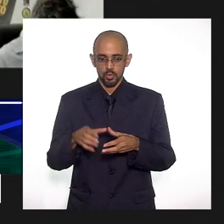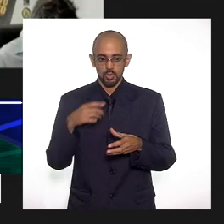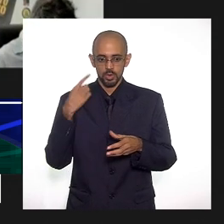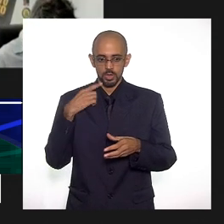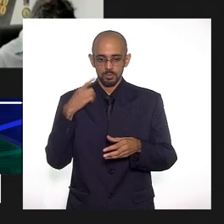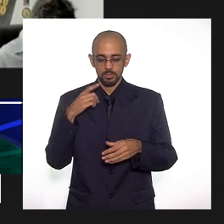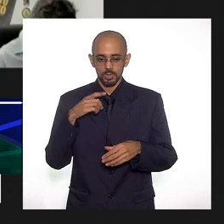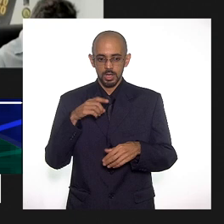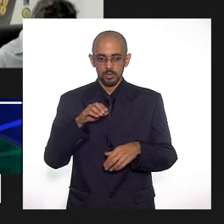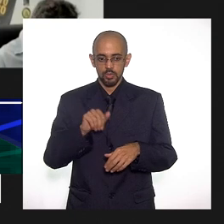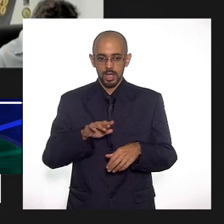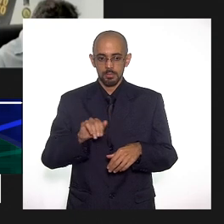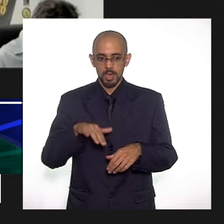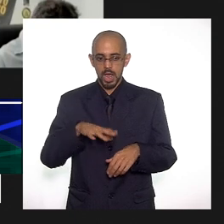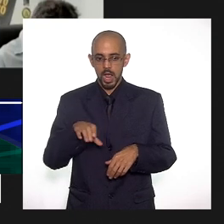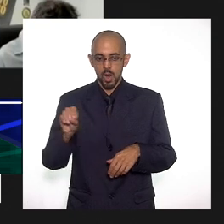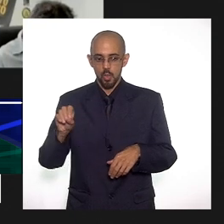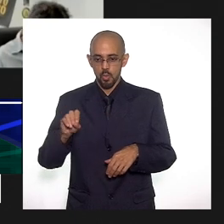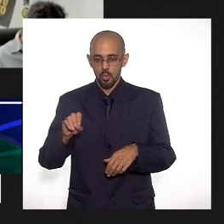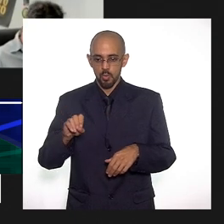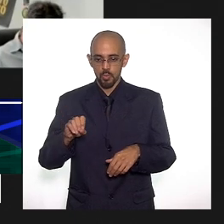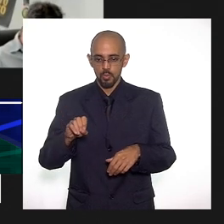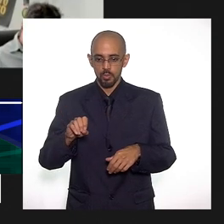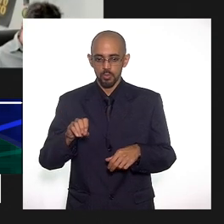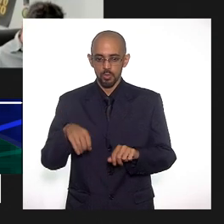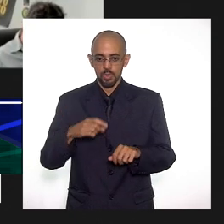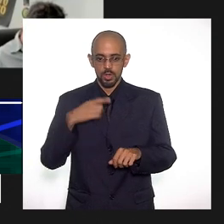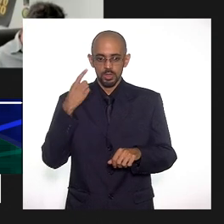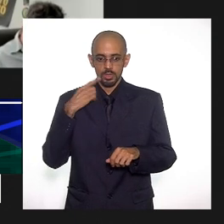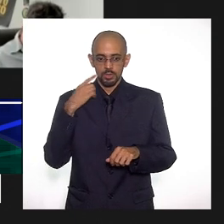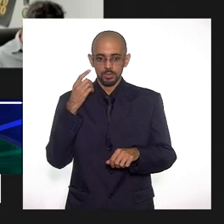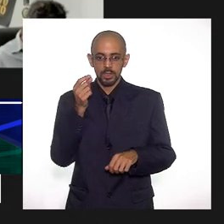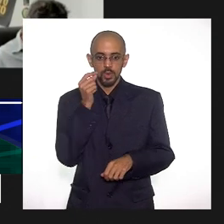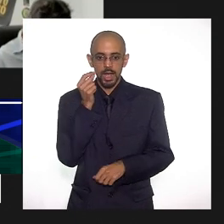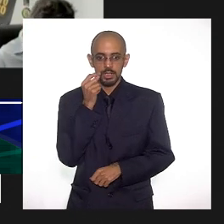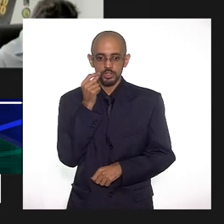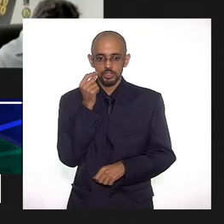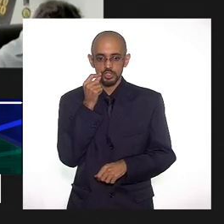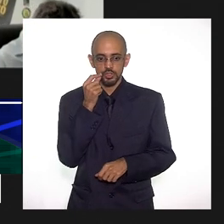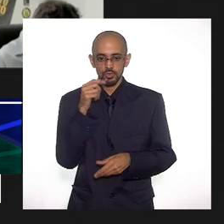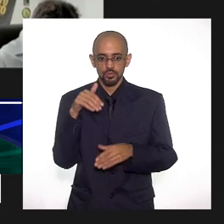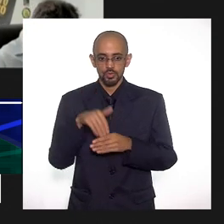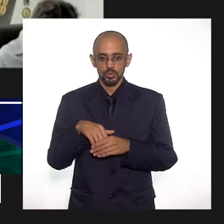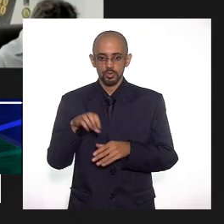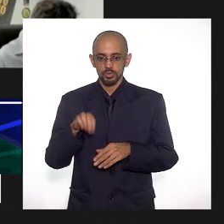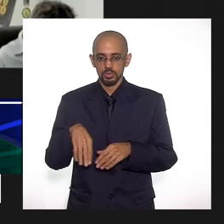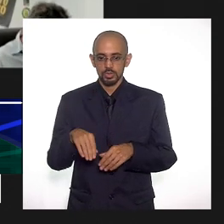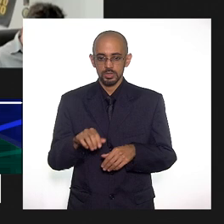Marcos Abraão, falei. Deputado Giovanni Ratinho.